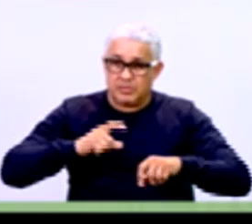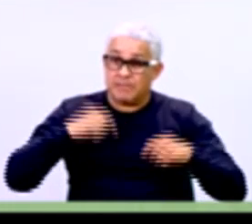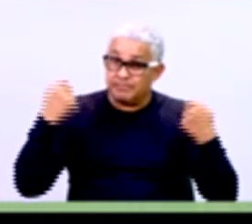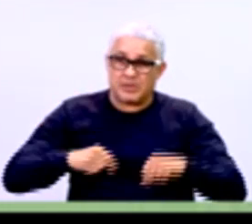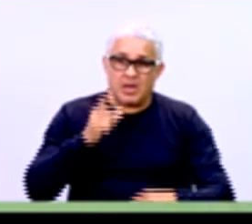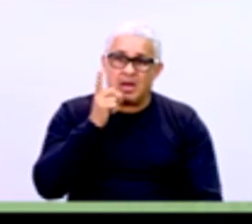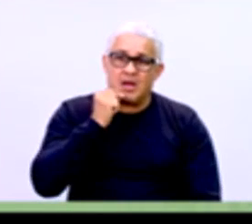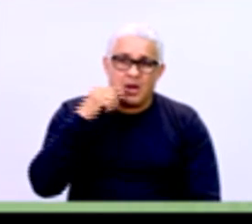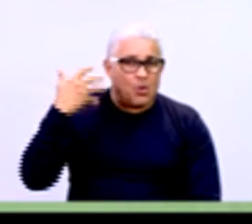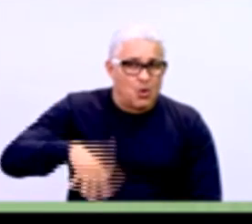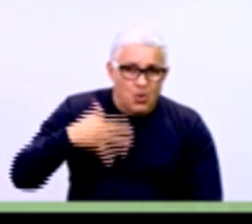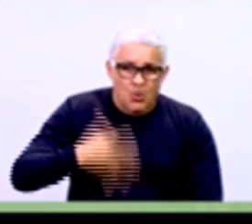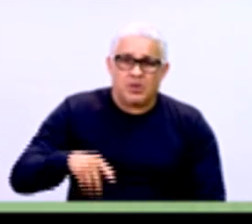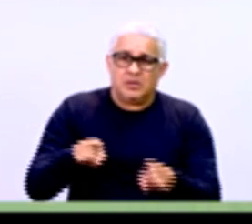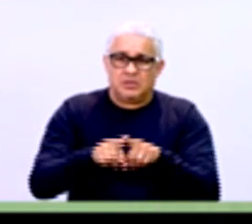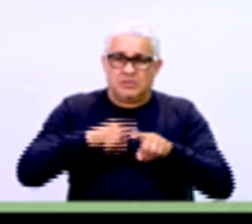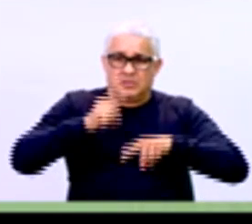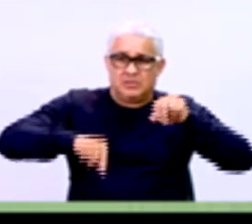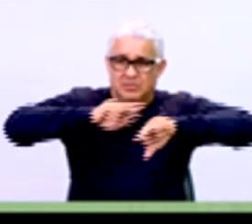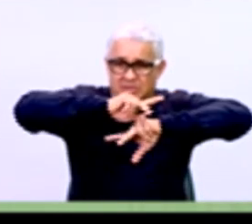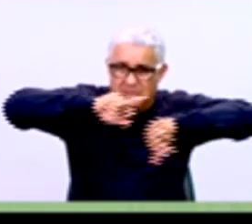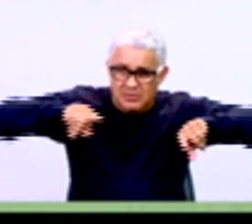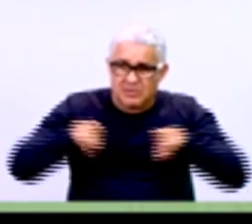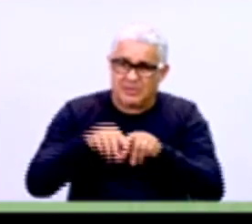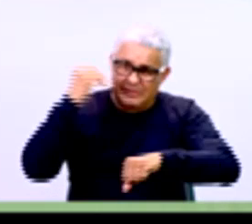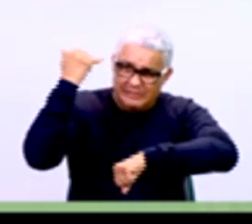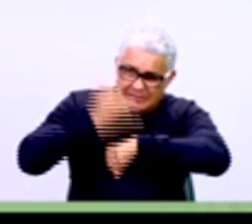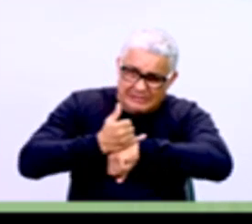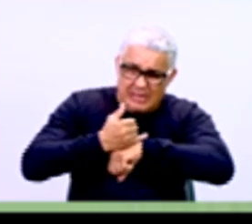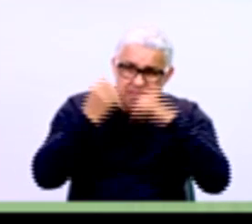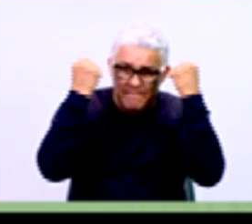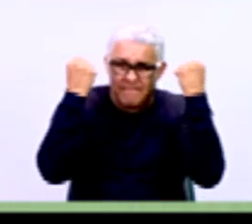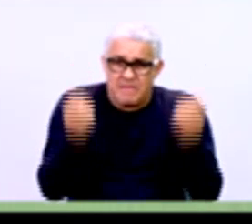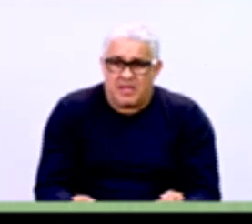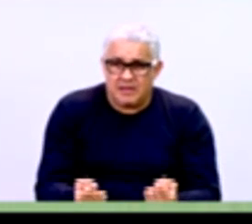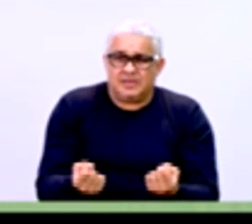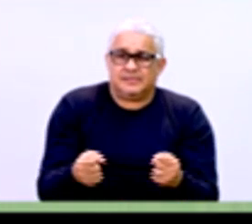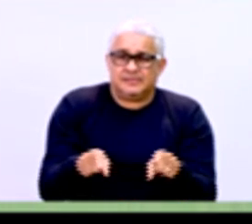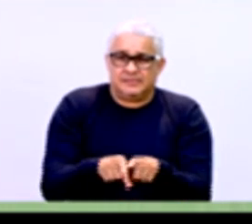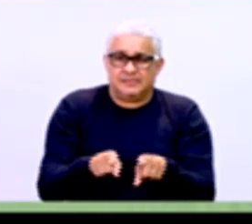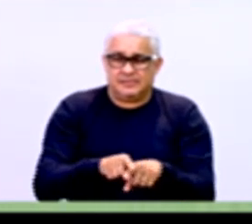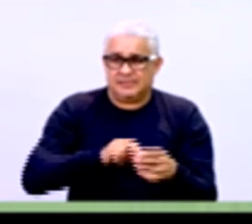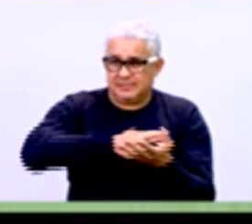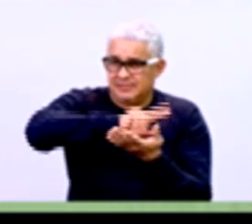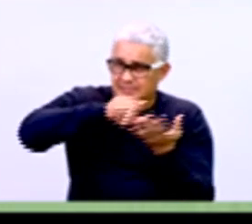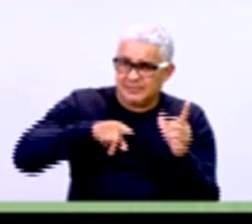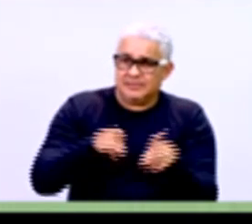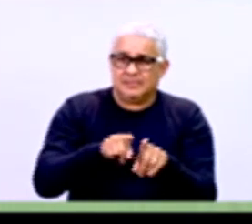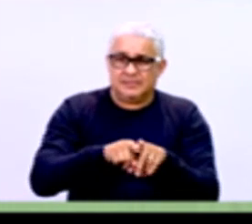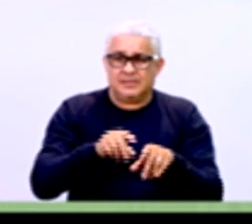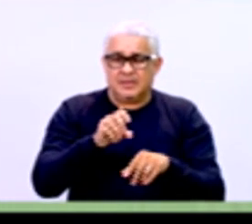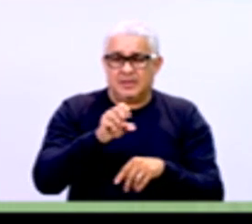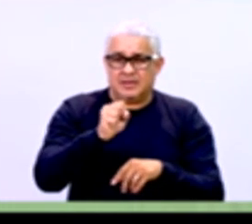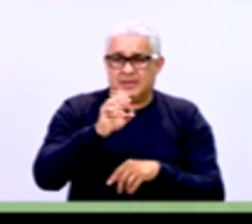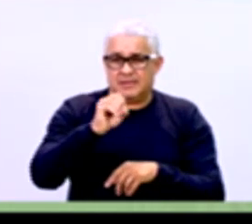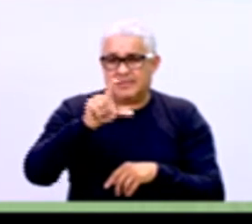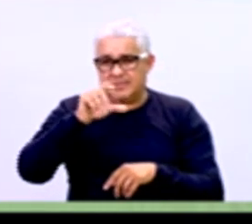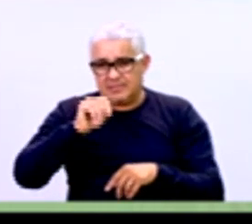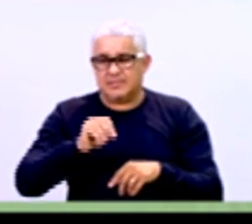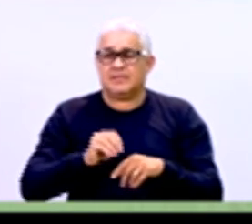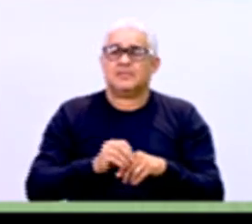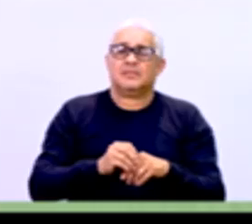uma quantidade muito grande de materiais, metais pesados, como o professor Willis colocou, ao uso de solo,